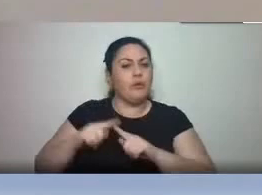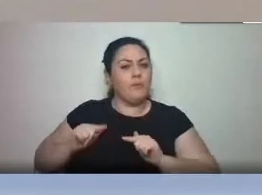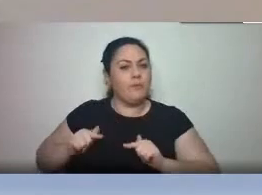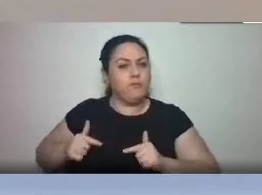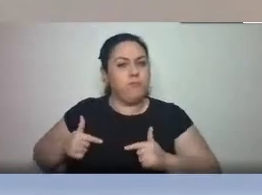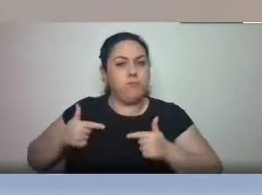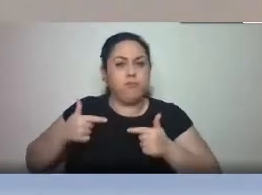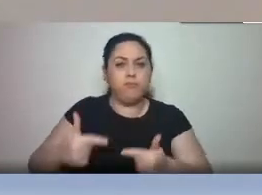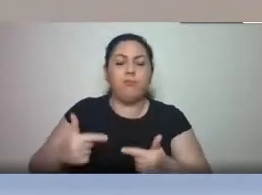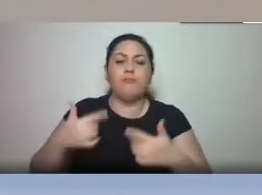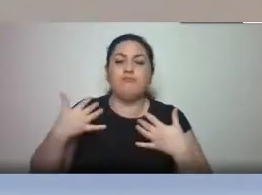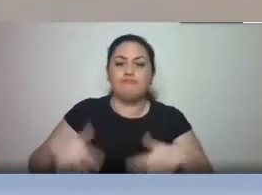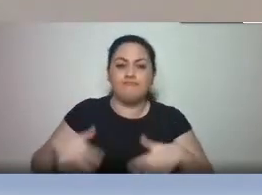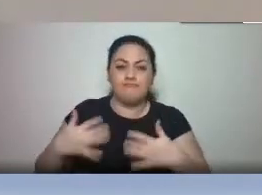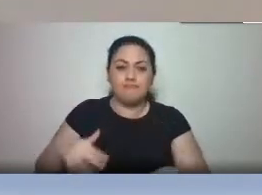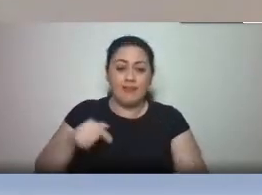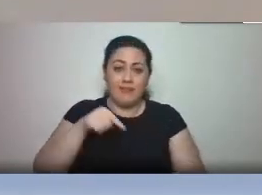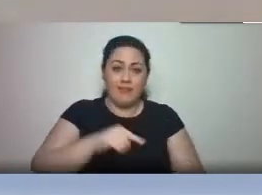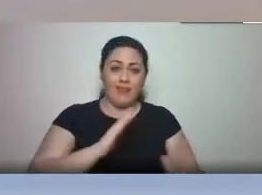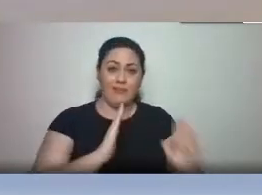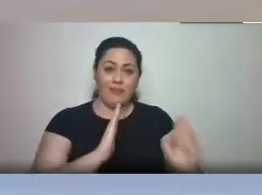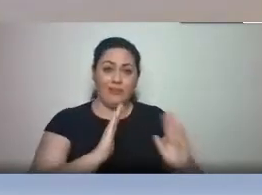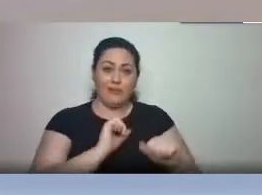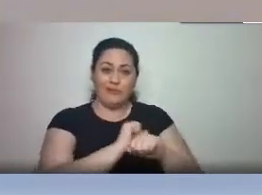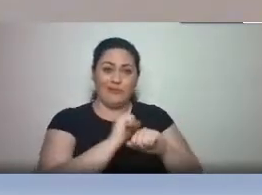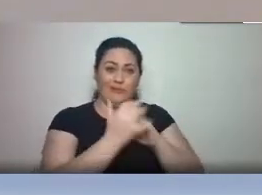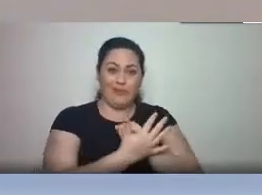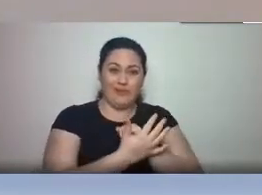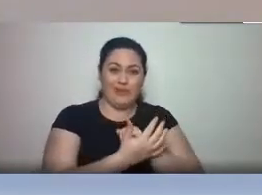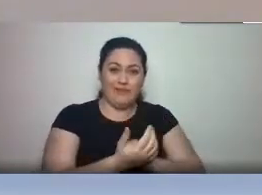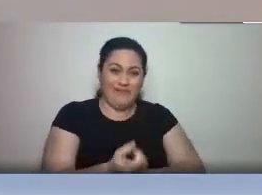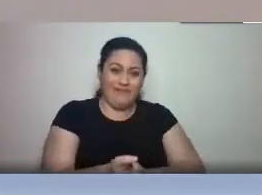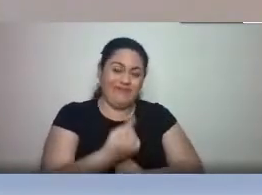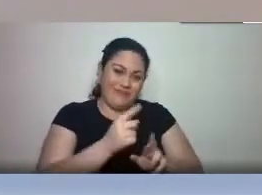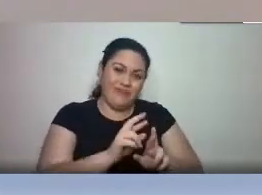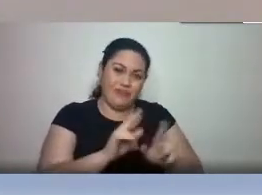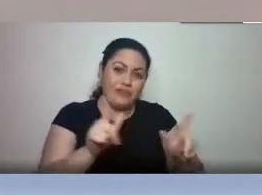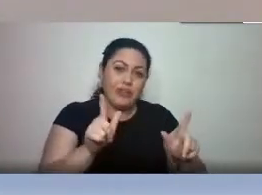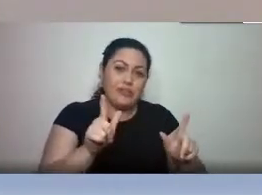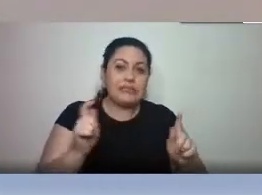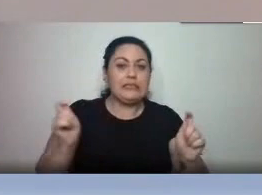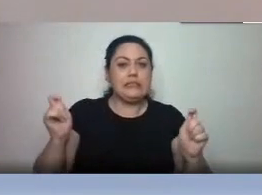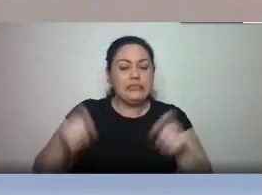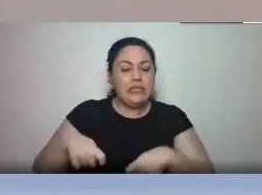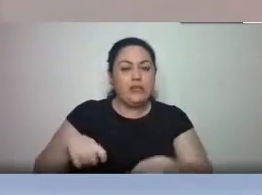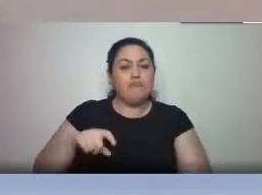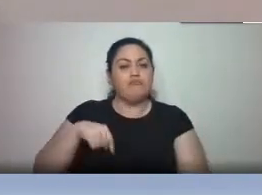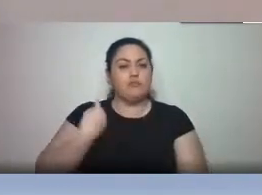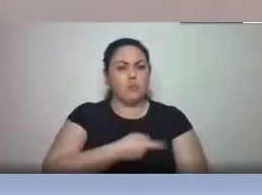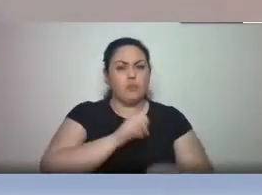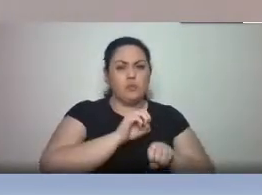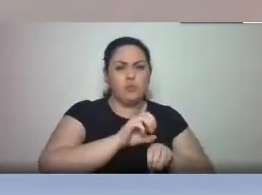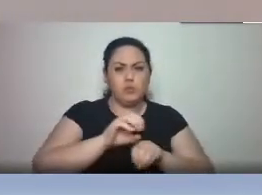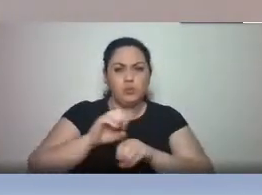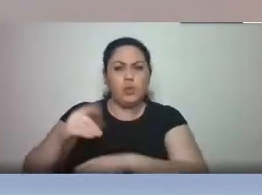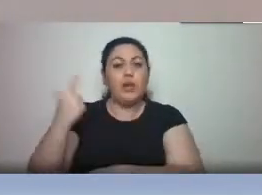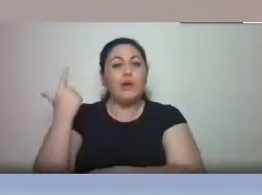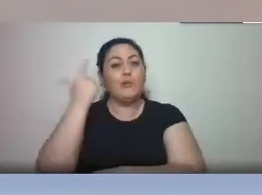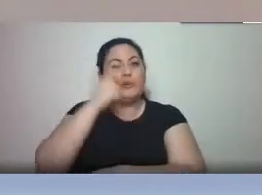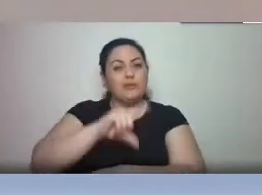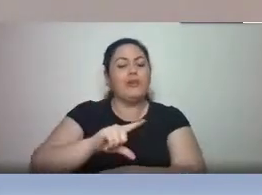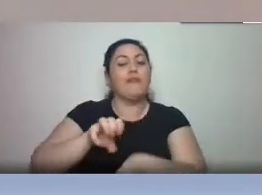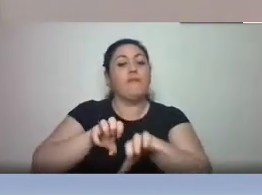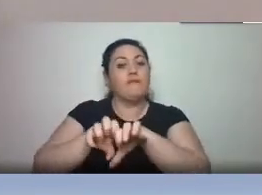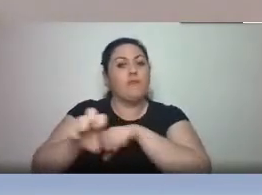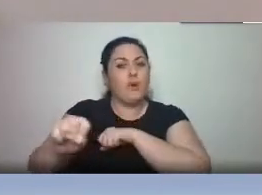arduamente para que nesses tempos de exceção em que vivemos, fosse possível e viável que pudéssemos formar mais um grupo de